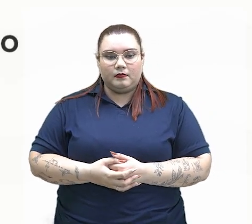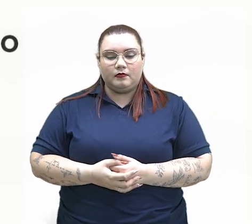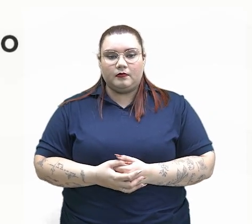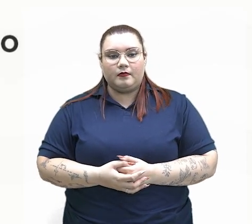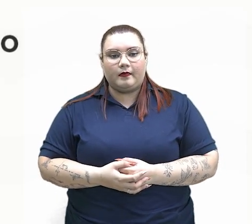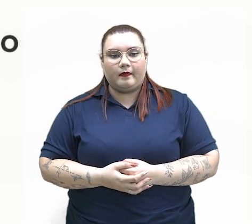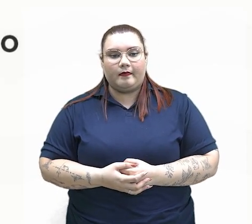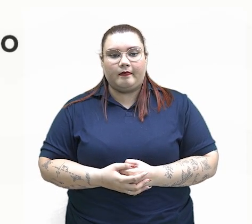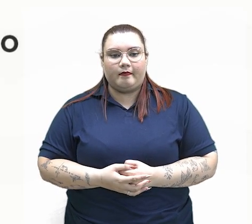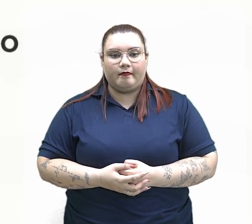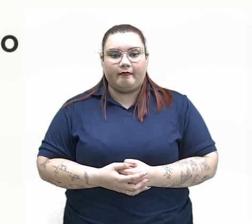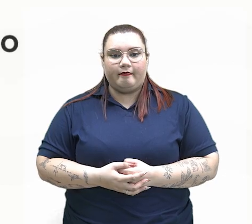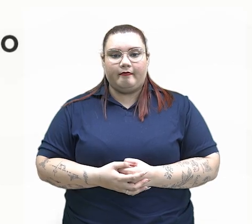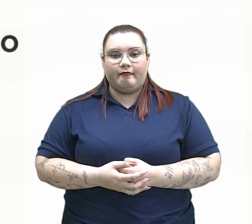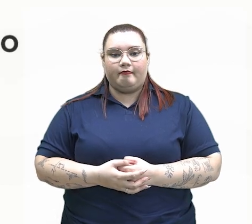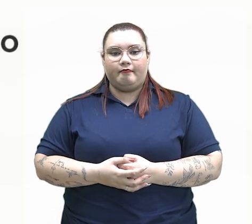ó?